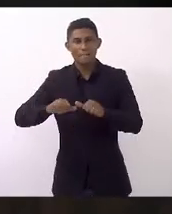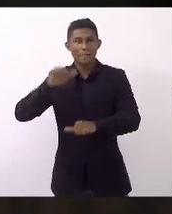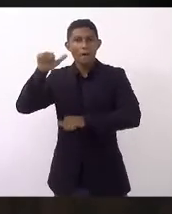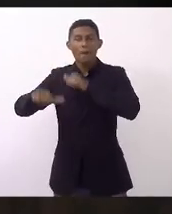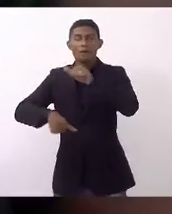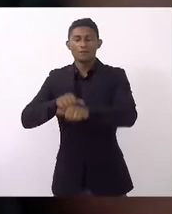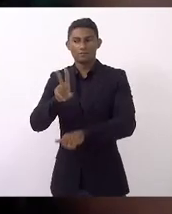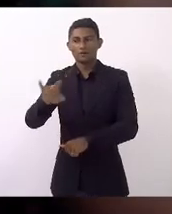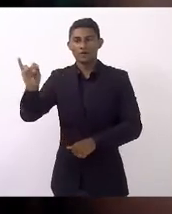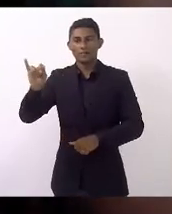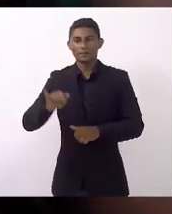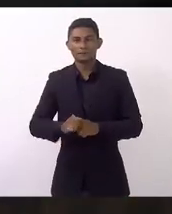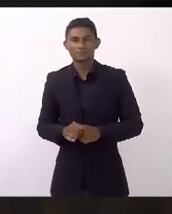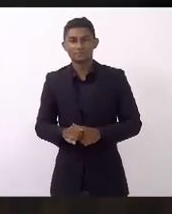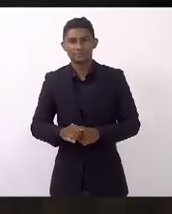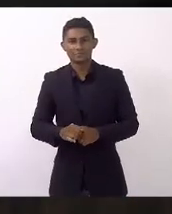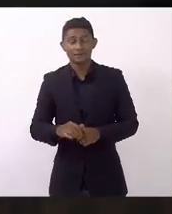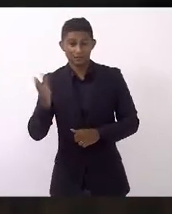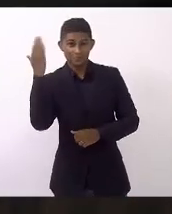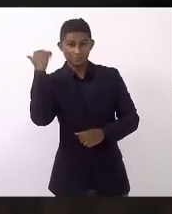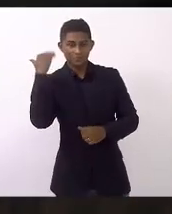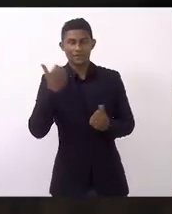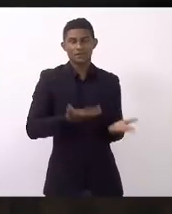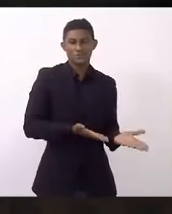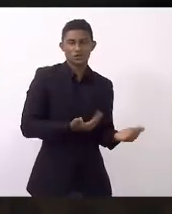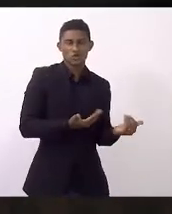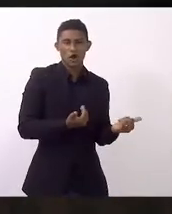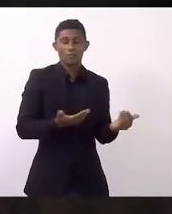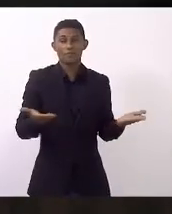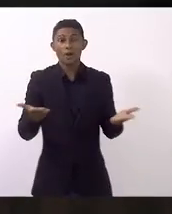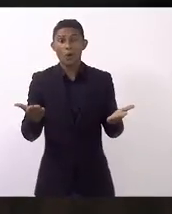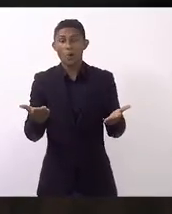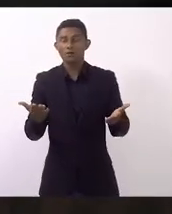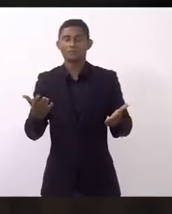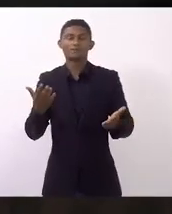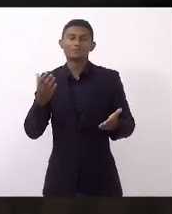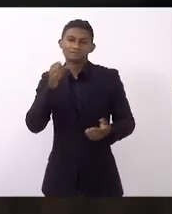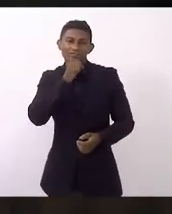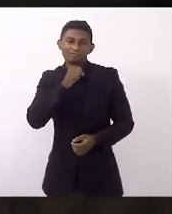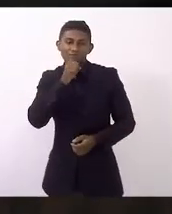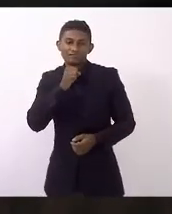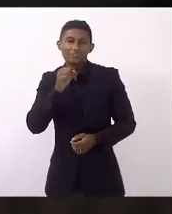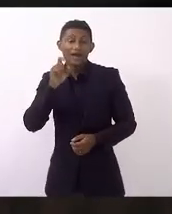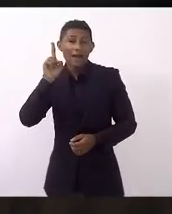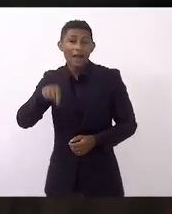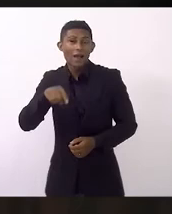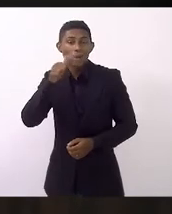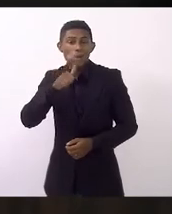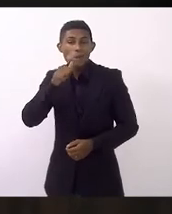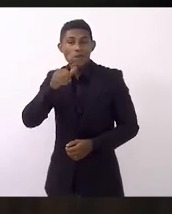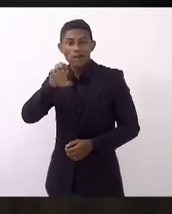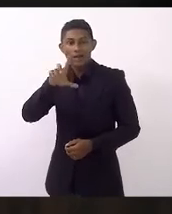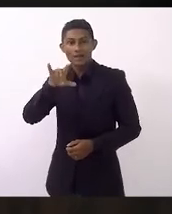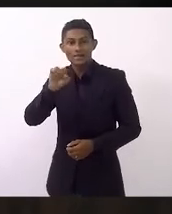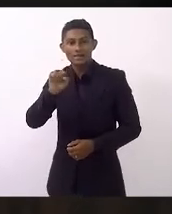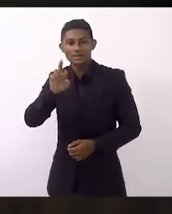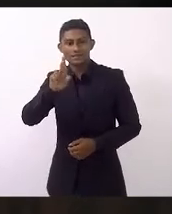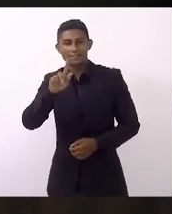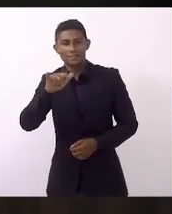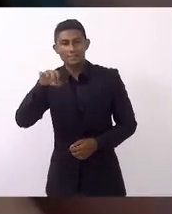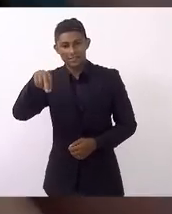acontecer. Que há algum tempo era jovem e novo, hoje é antigo. Essa é a Elis Regina, gravando Belchior.